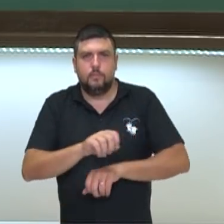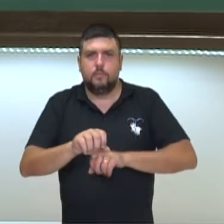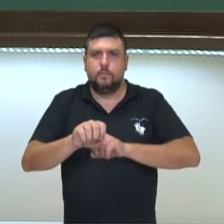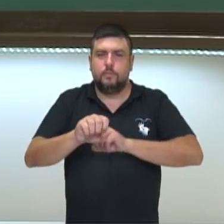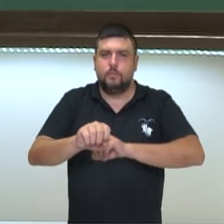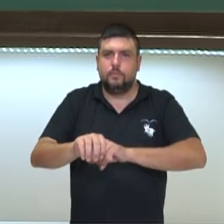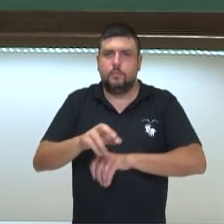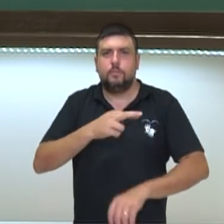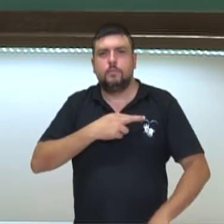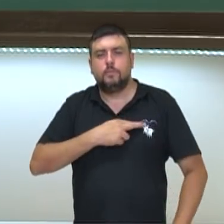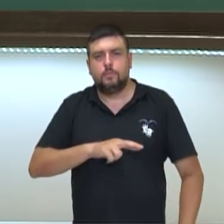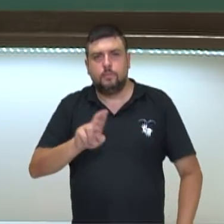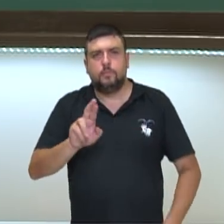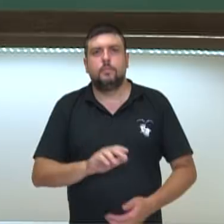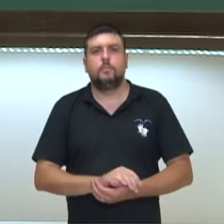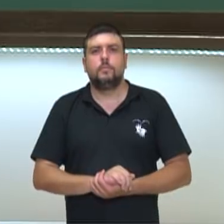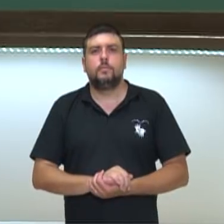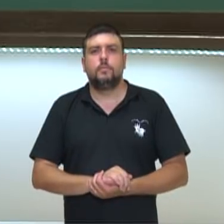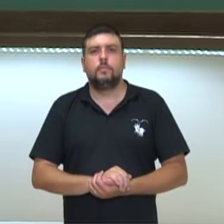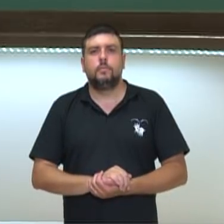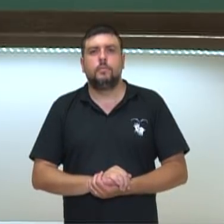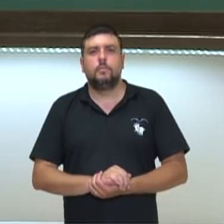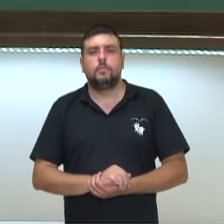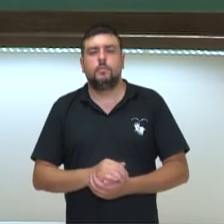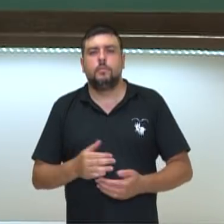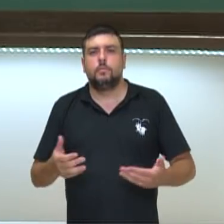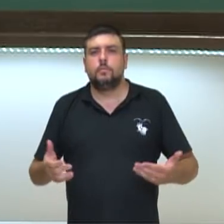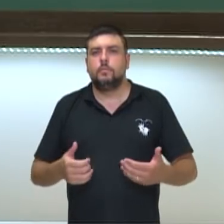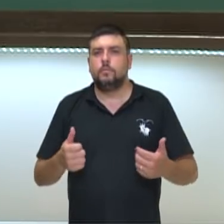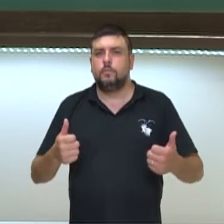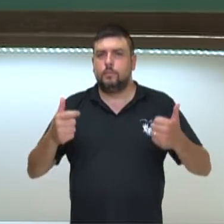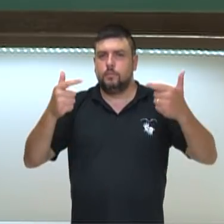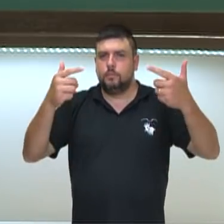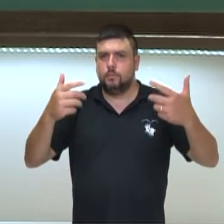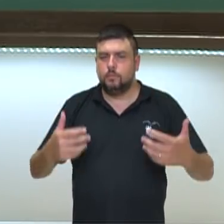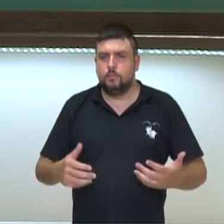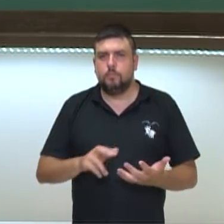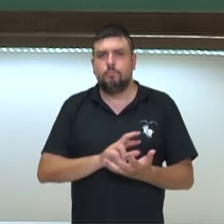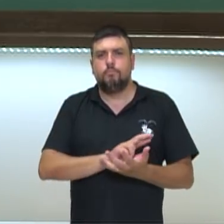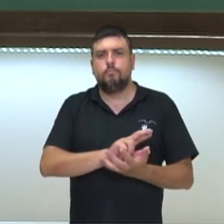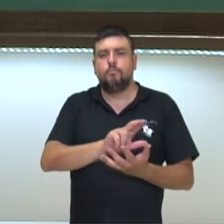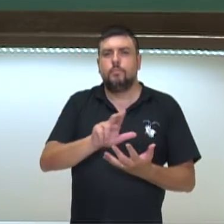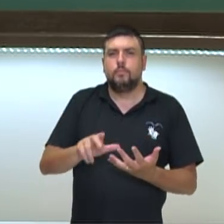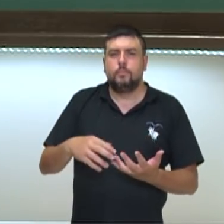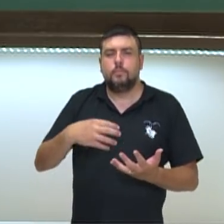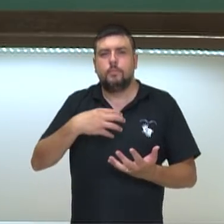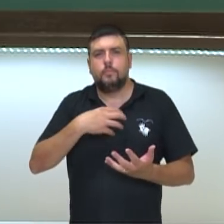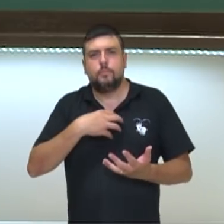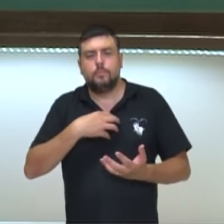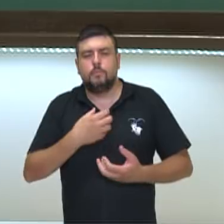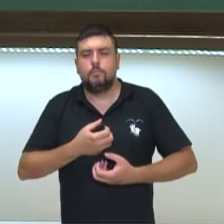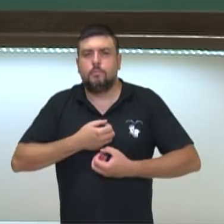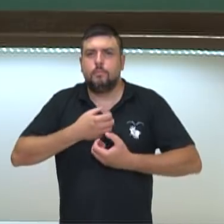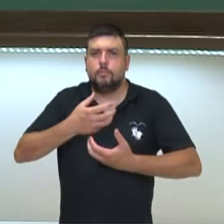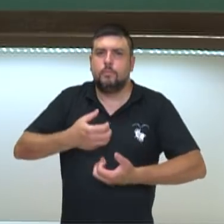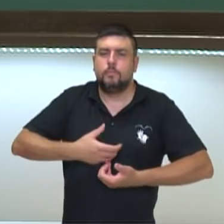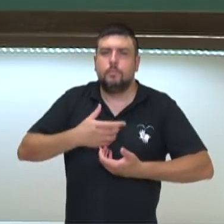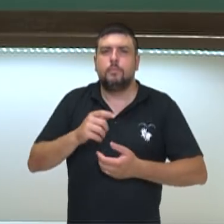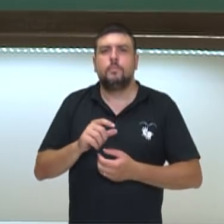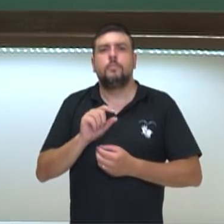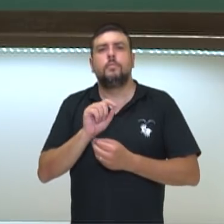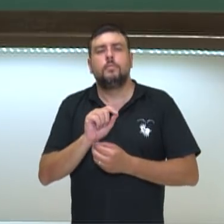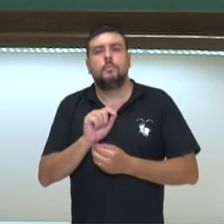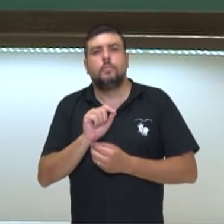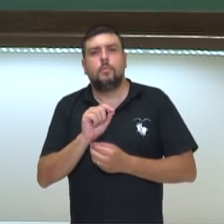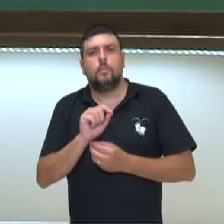ensino religioso. E vamos falar das diferentes formas de expressão e manifestação ritualísticas em